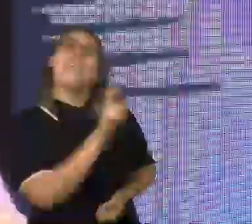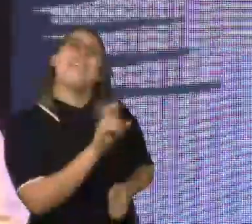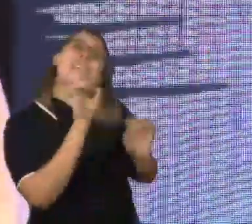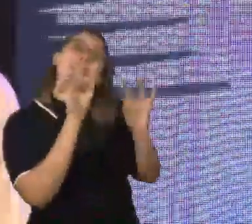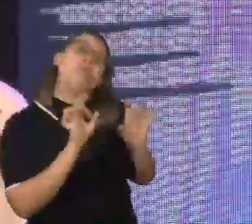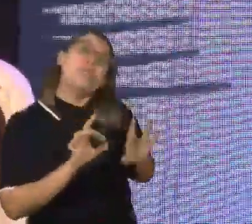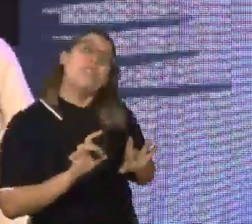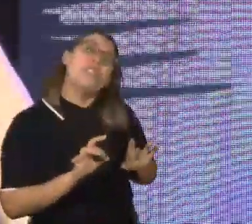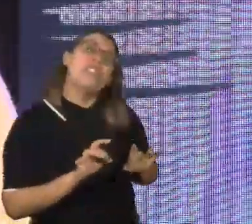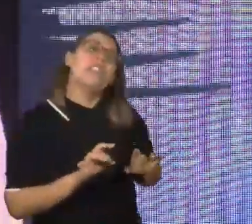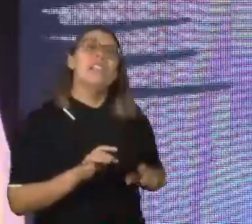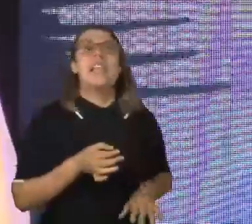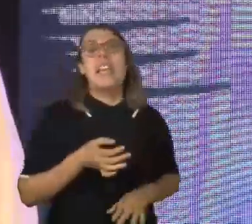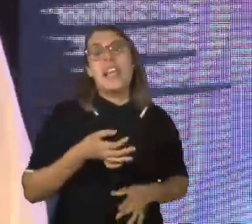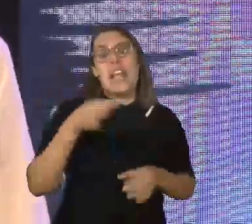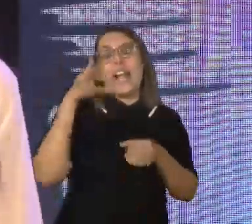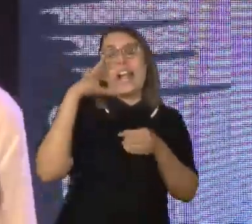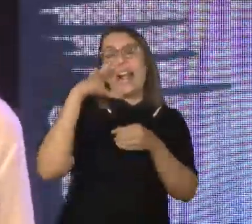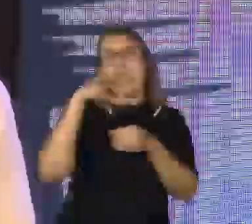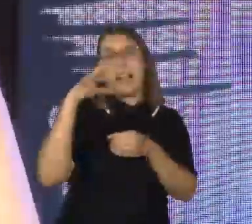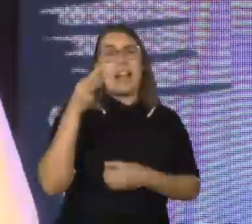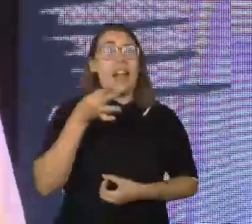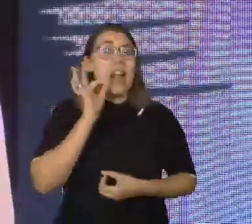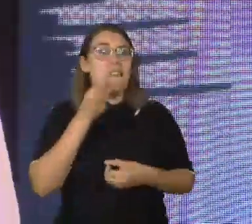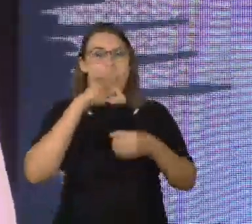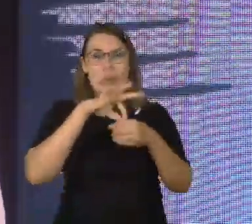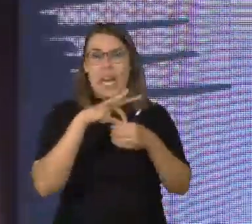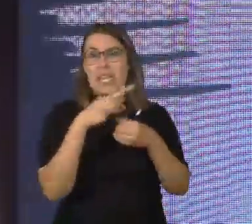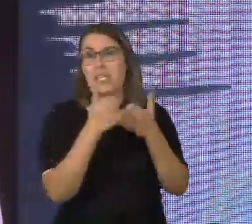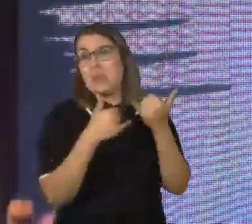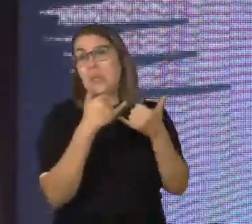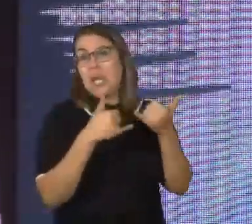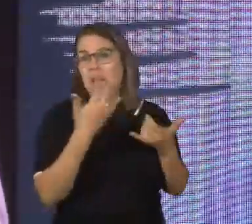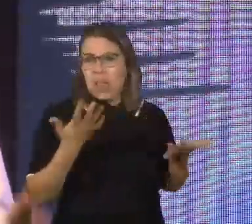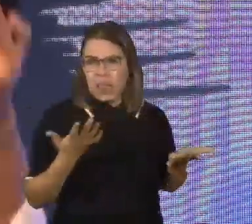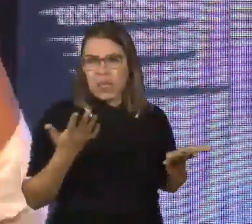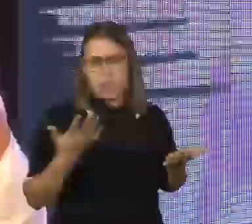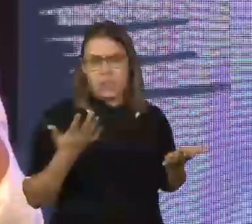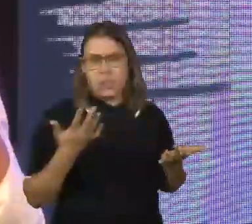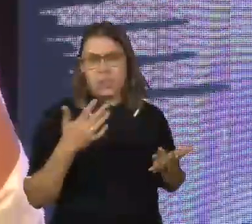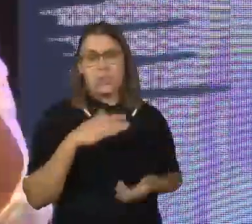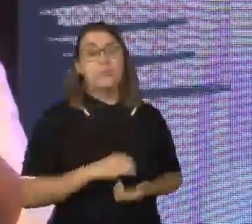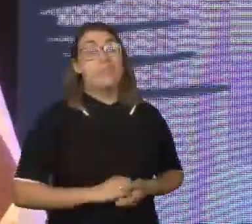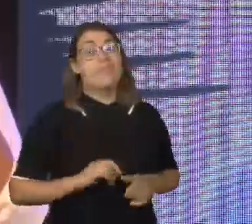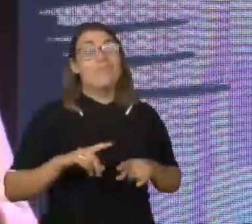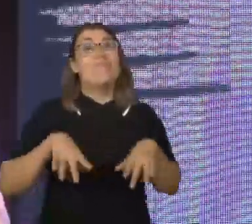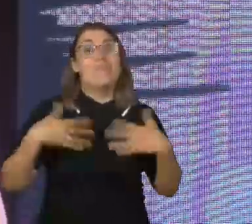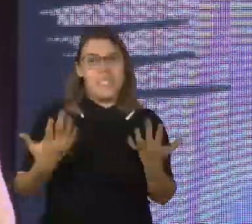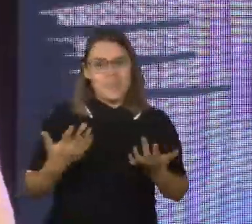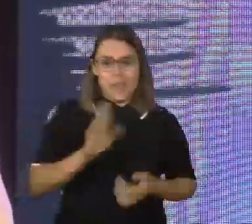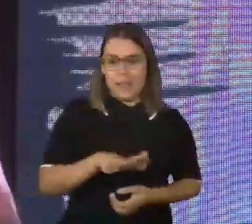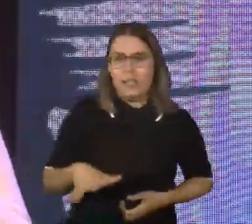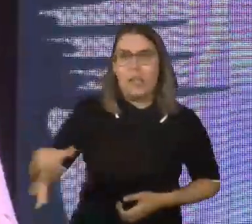é café com leite, ele é tadinho", aquela criança vai aprender a fala do